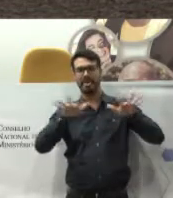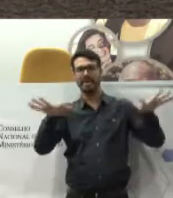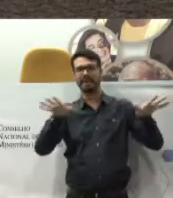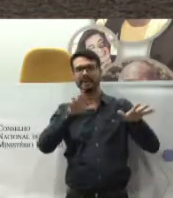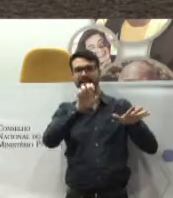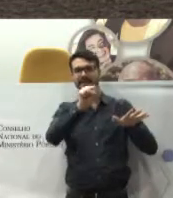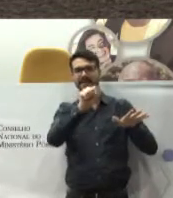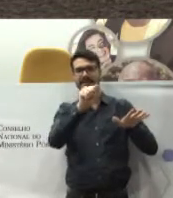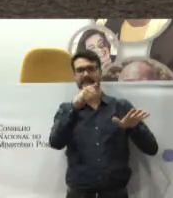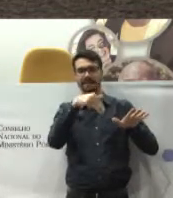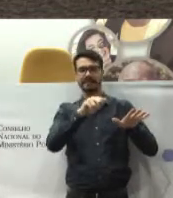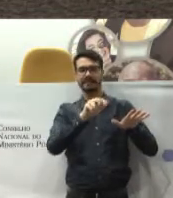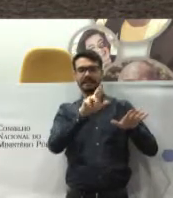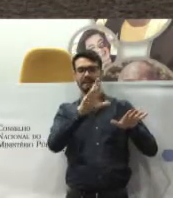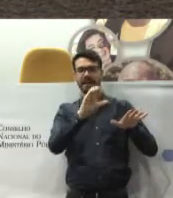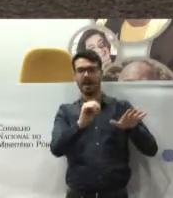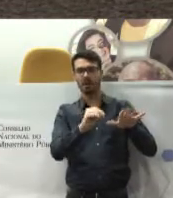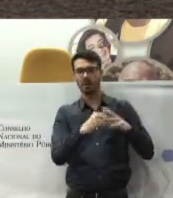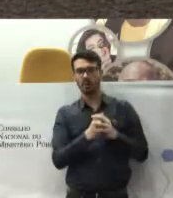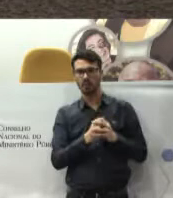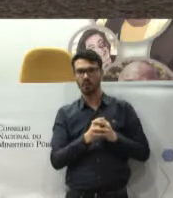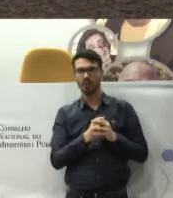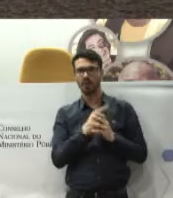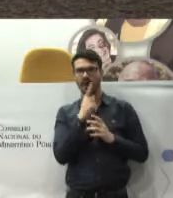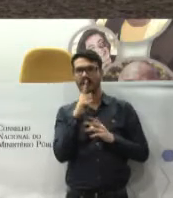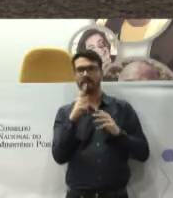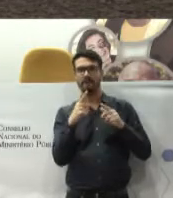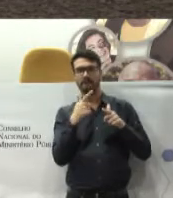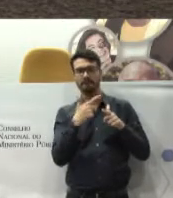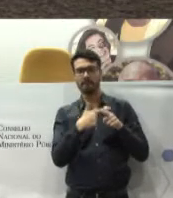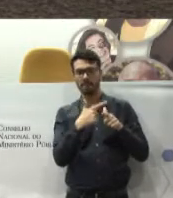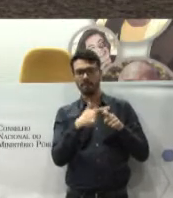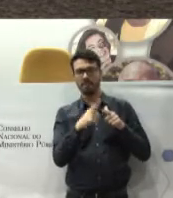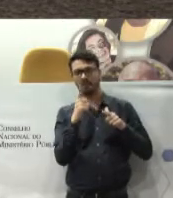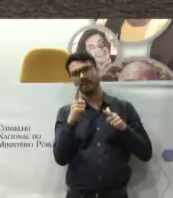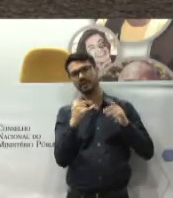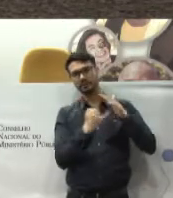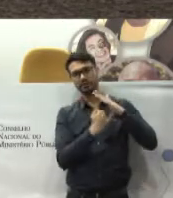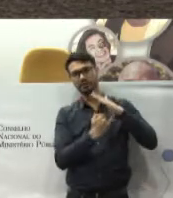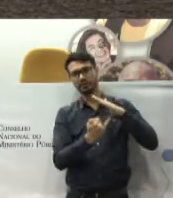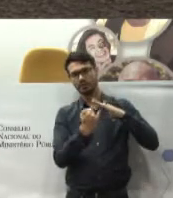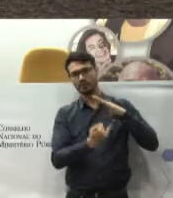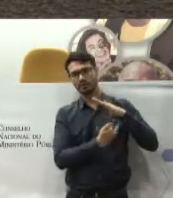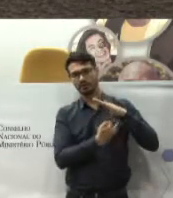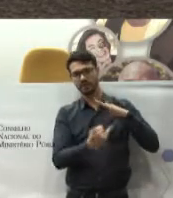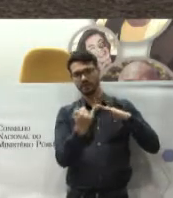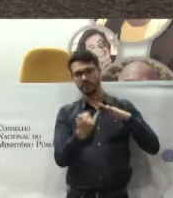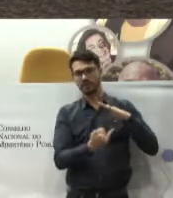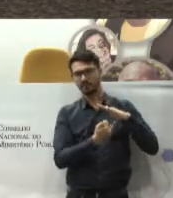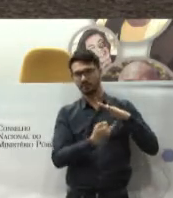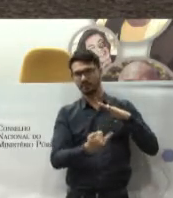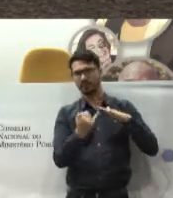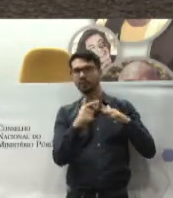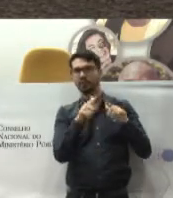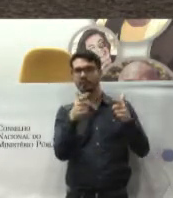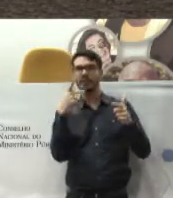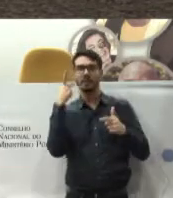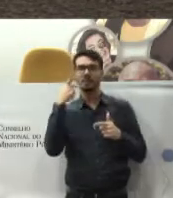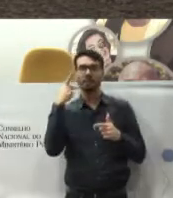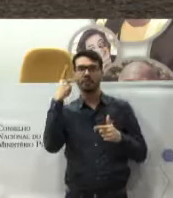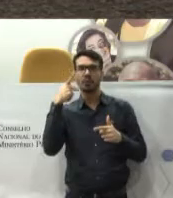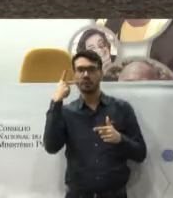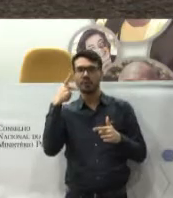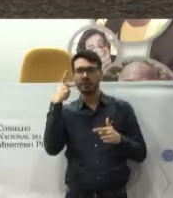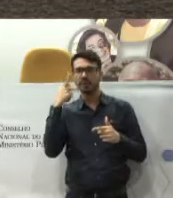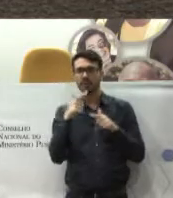do funcionamento de uma instituição ou de uma política, que obviamente é conduzida por uma instituição. Não existe política